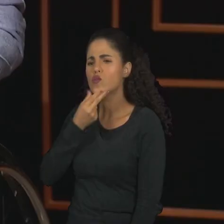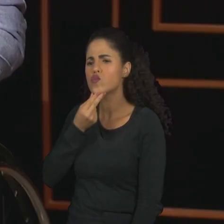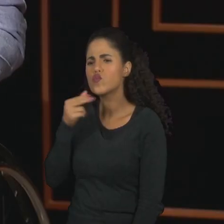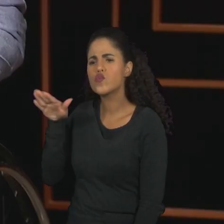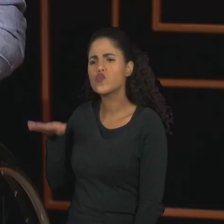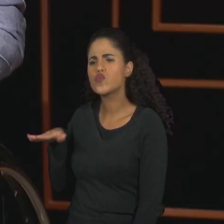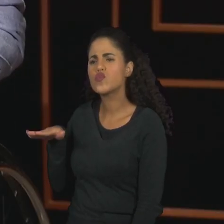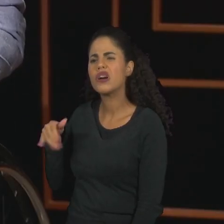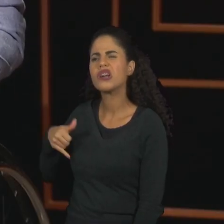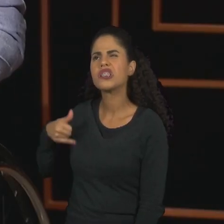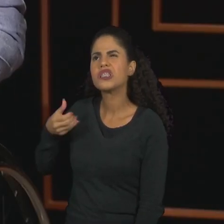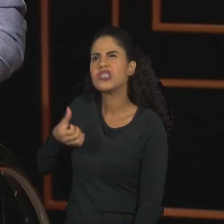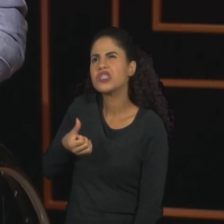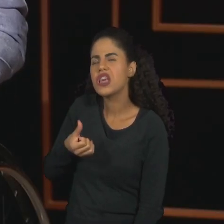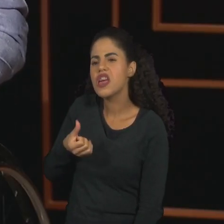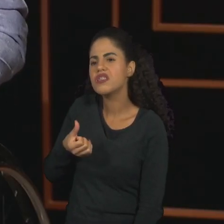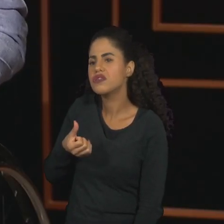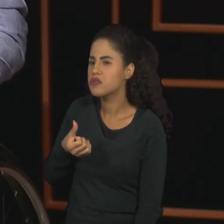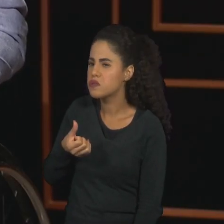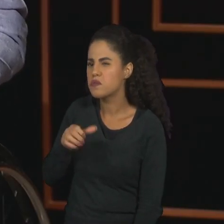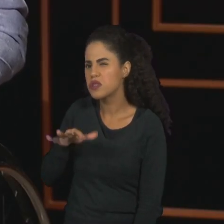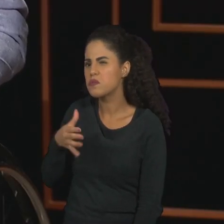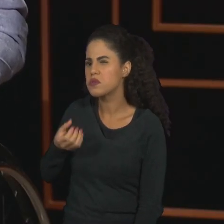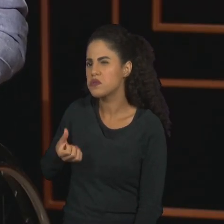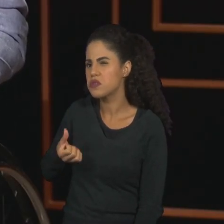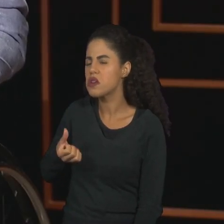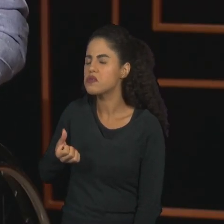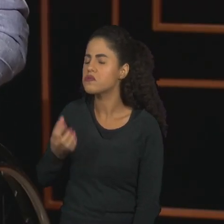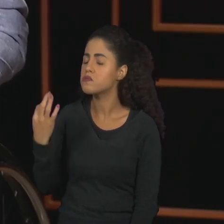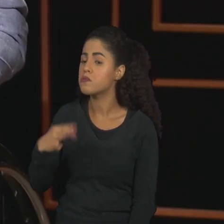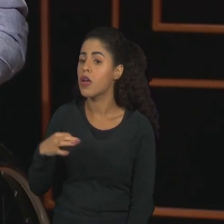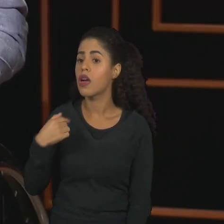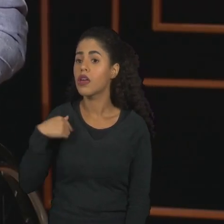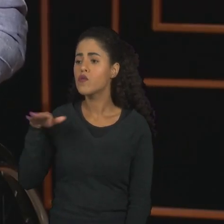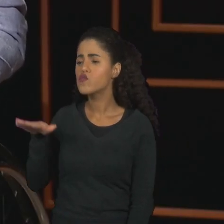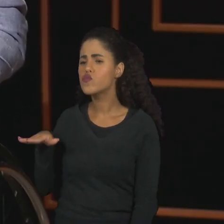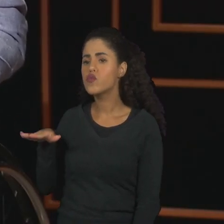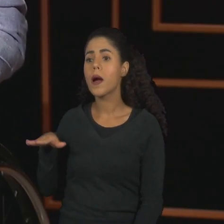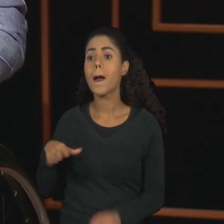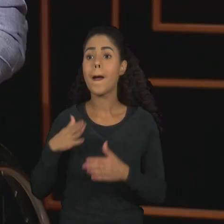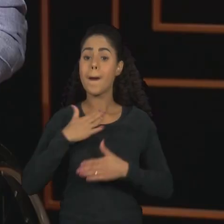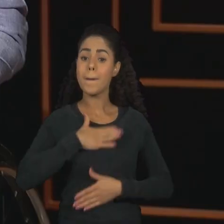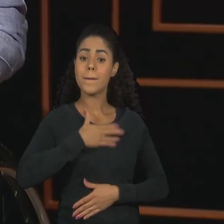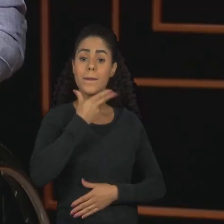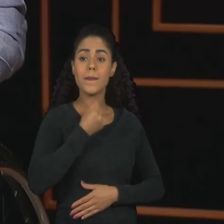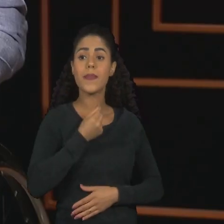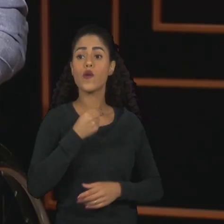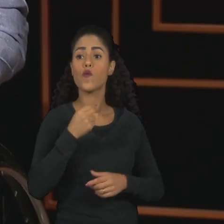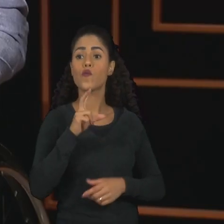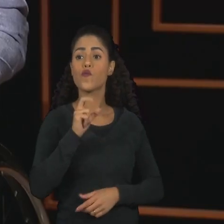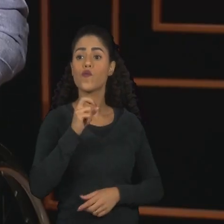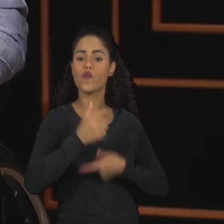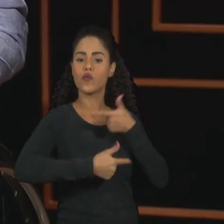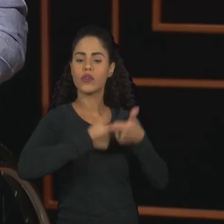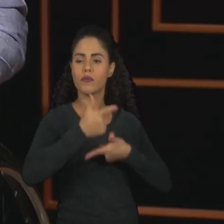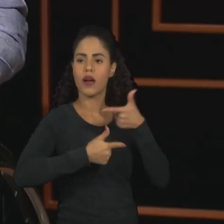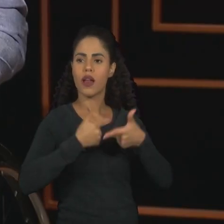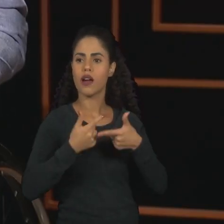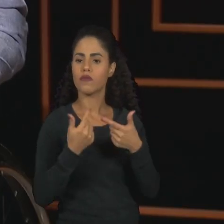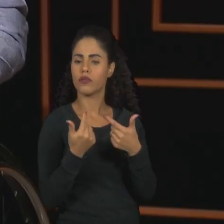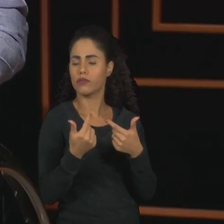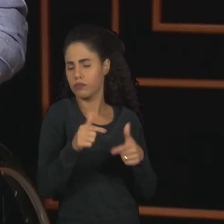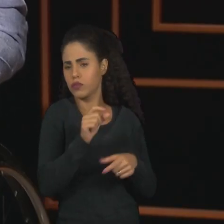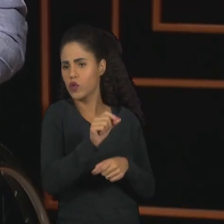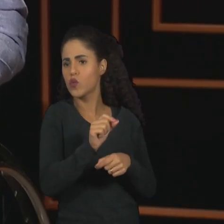época eu devia ter uns 6 anos, não mais do que isso. E o meu avô trabalhava na Metalma.